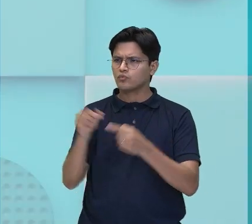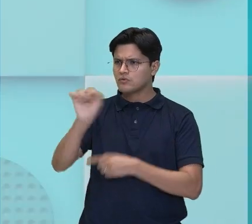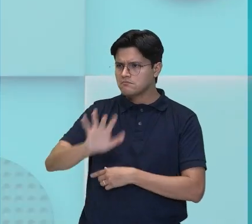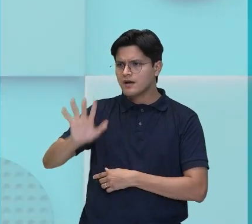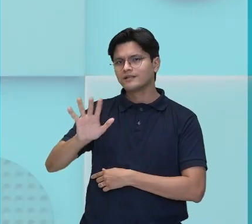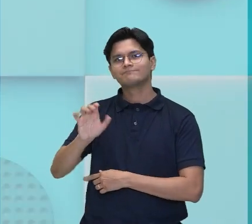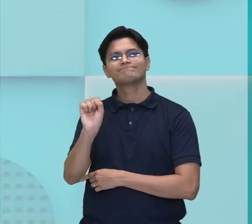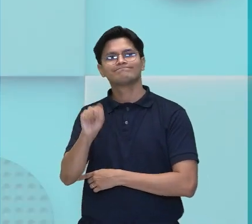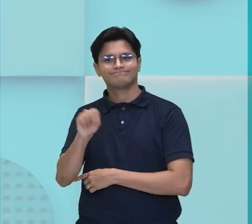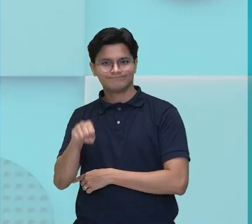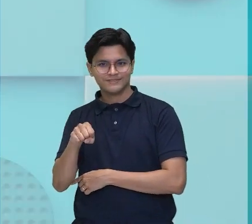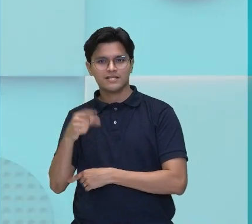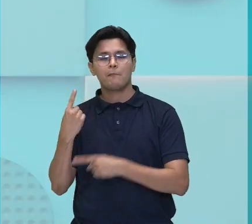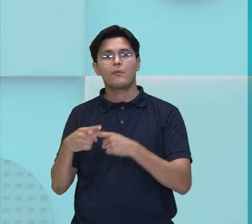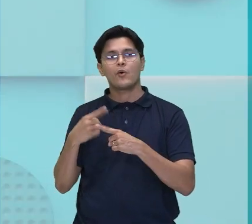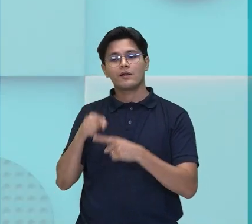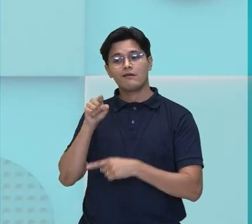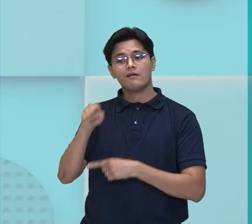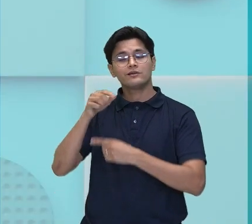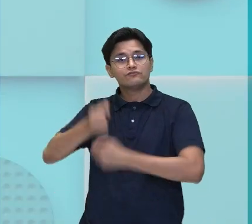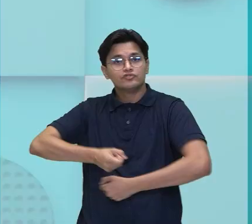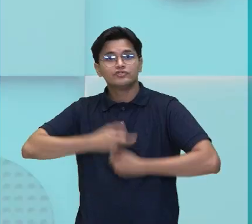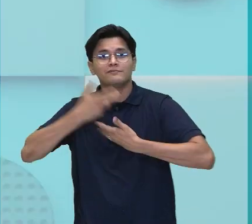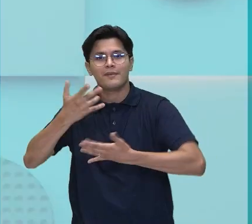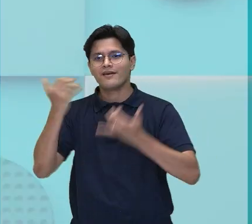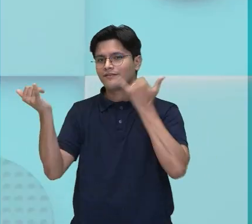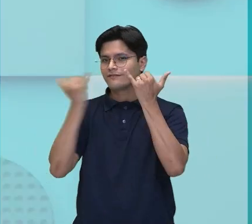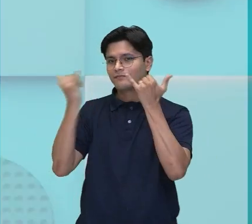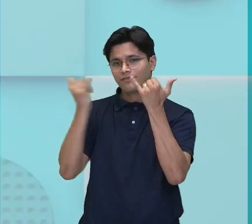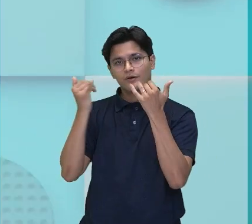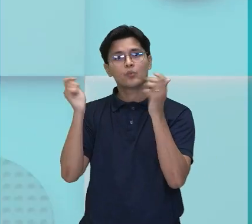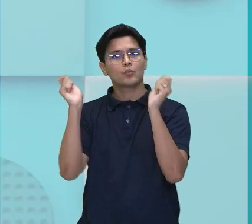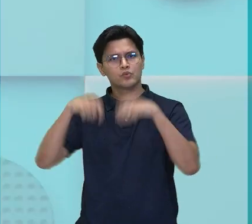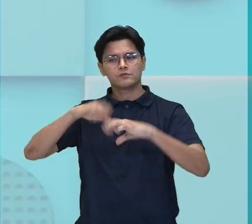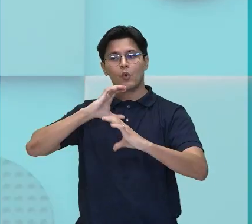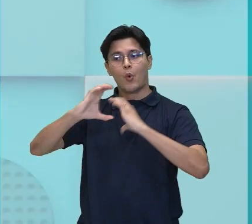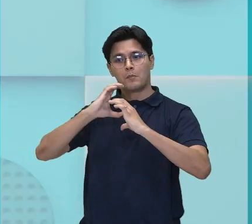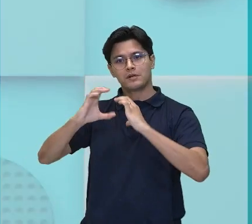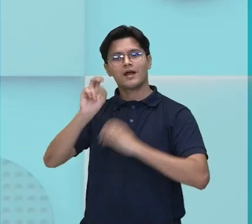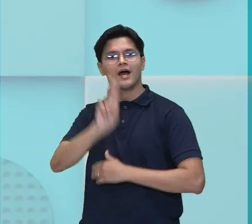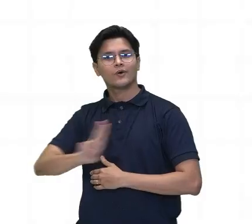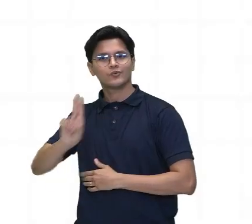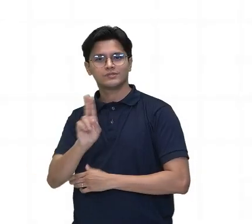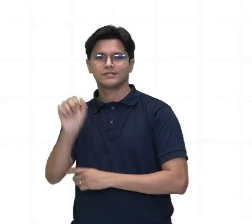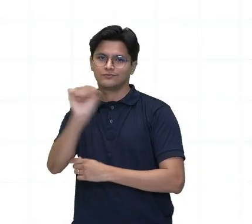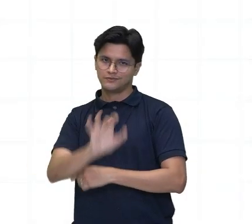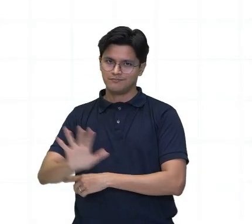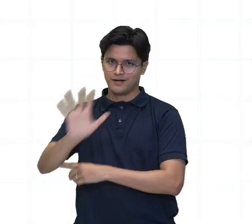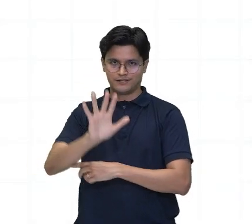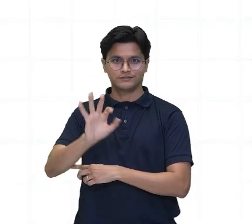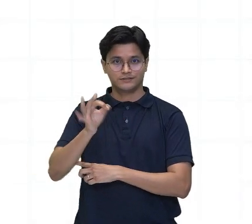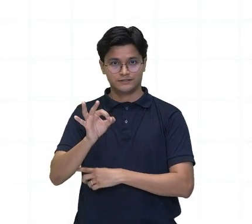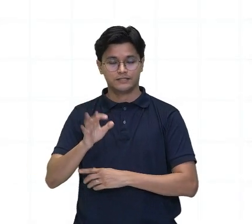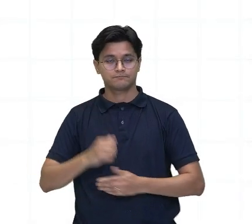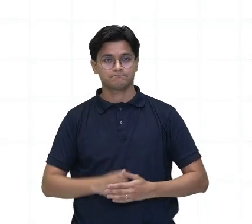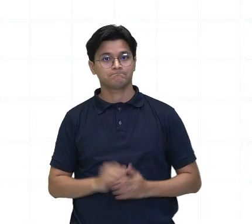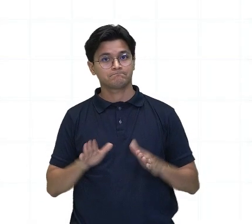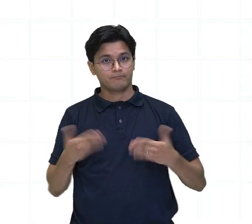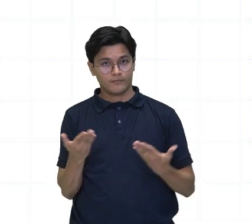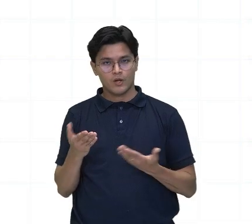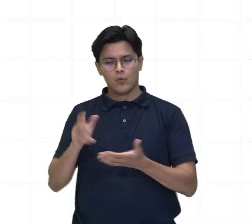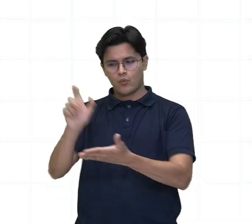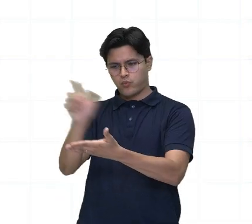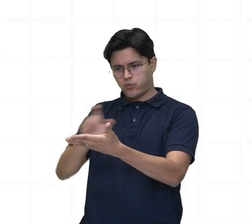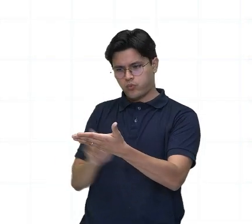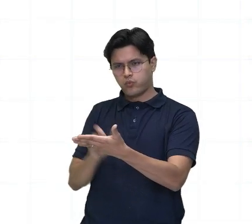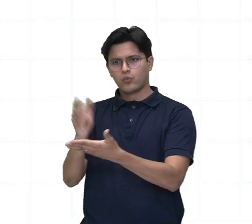passa algo, a gente consegue se comunicar com essa imagem. Certo? Então, vamos lá. O grafite é um texto.